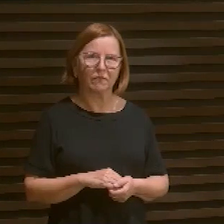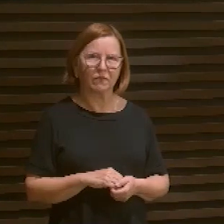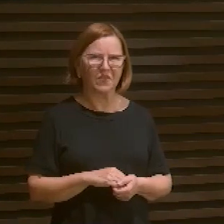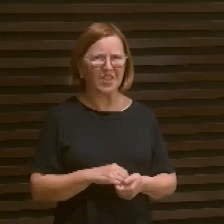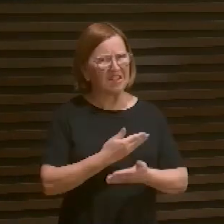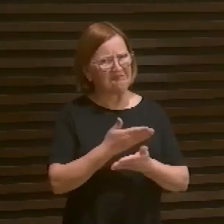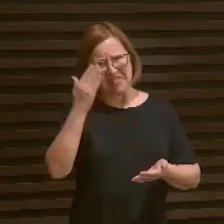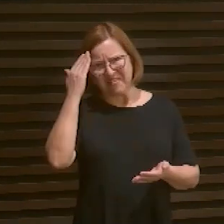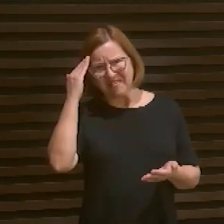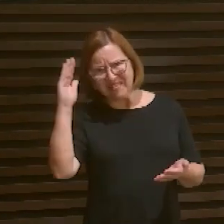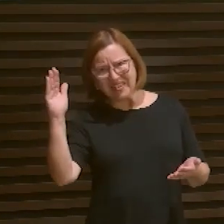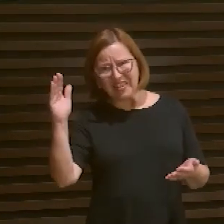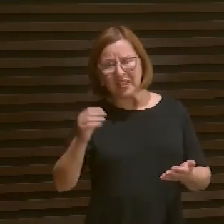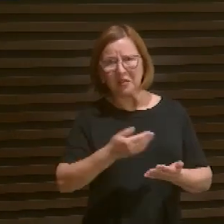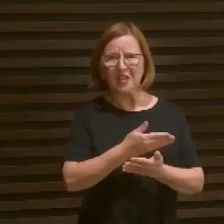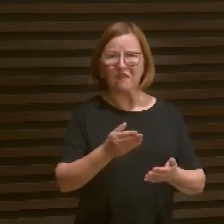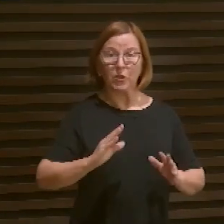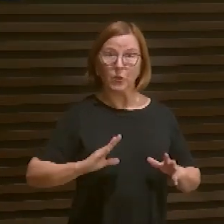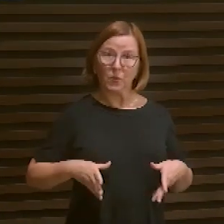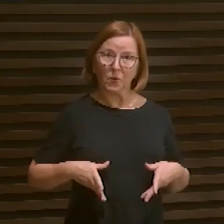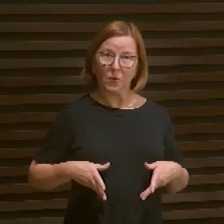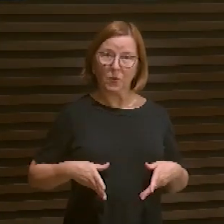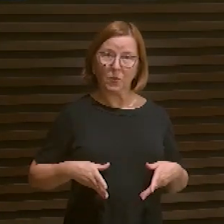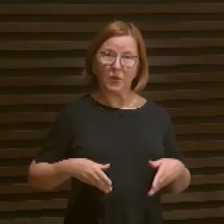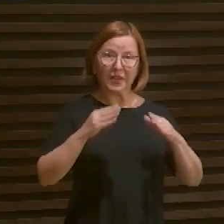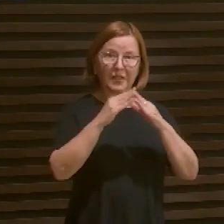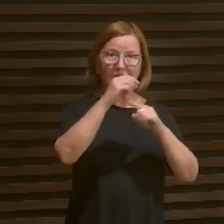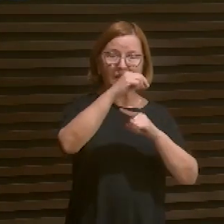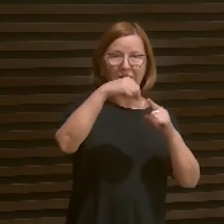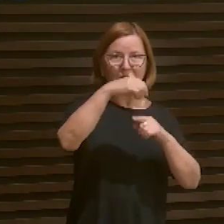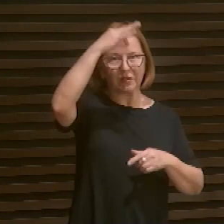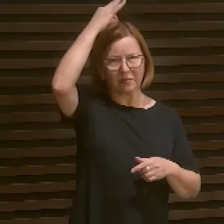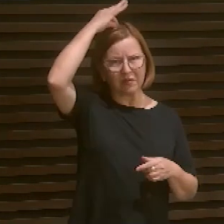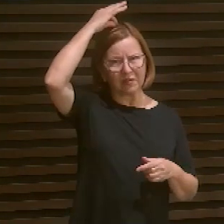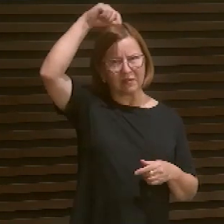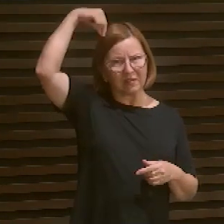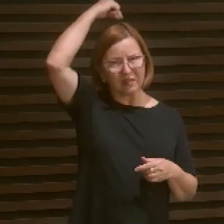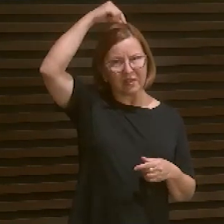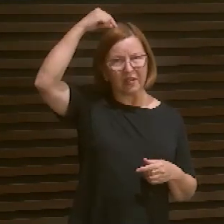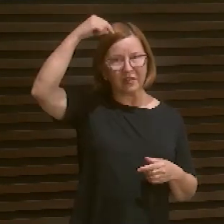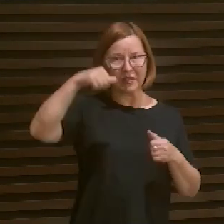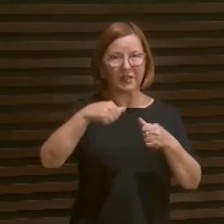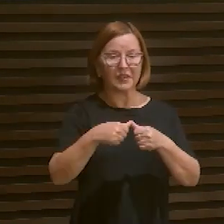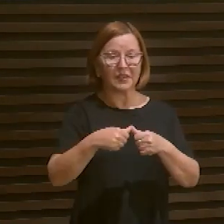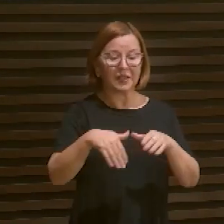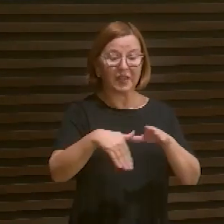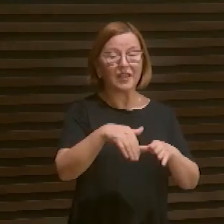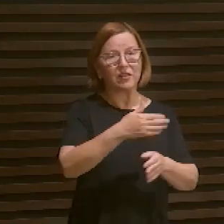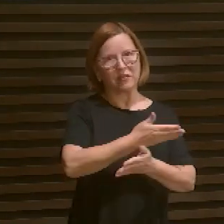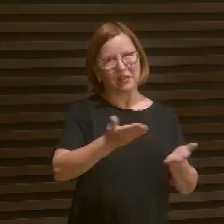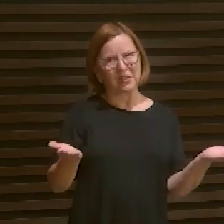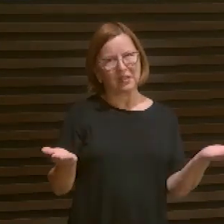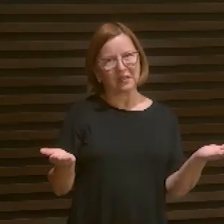Acaso não sabeis que o vosso corpo é santuário do Espírito Santo que está em